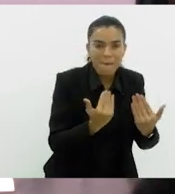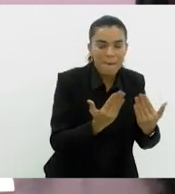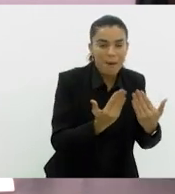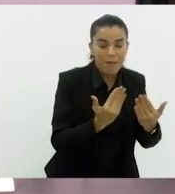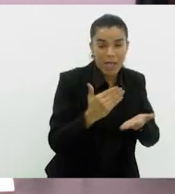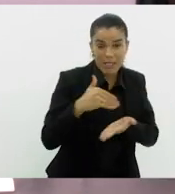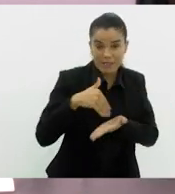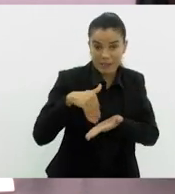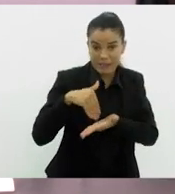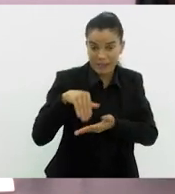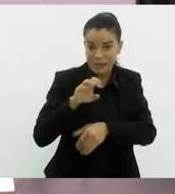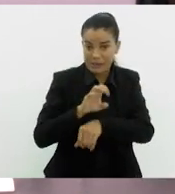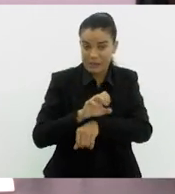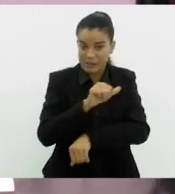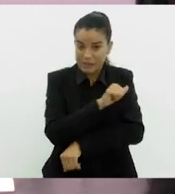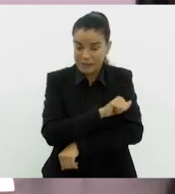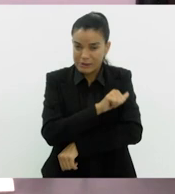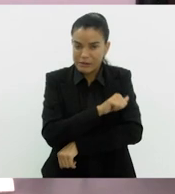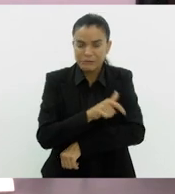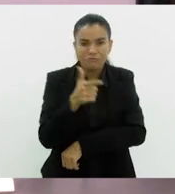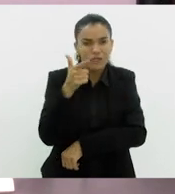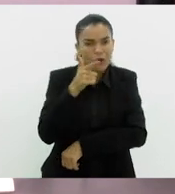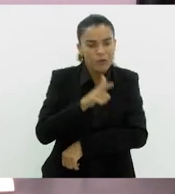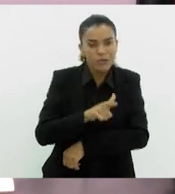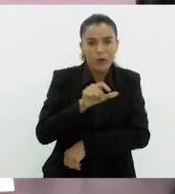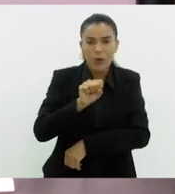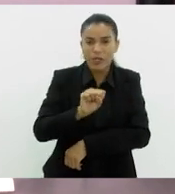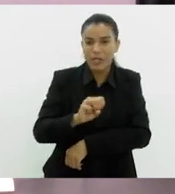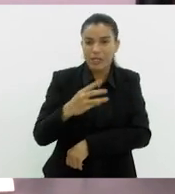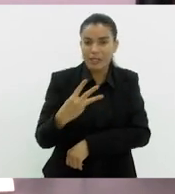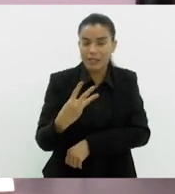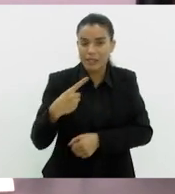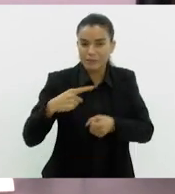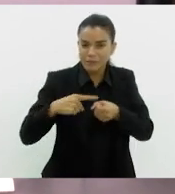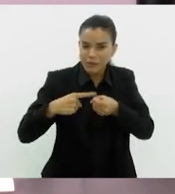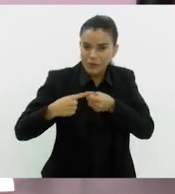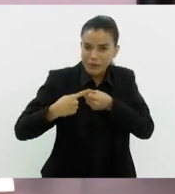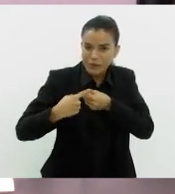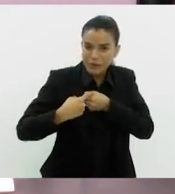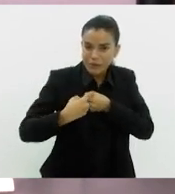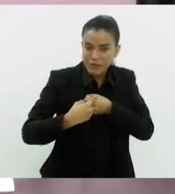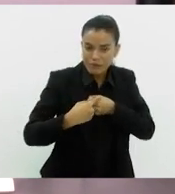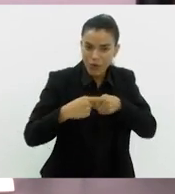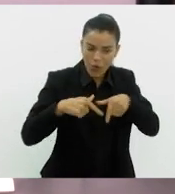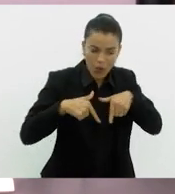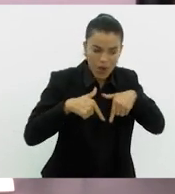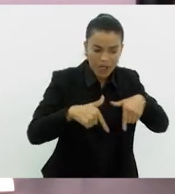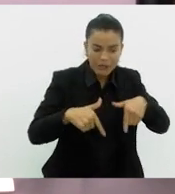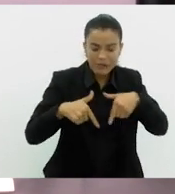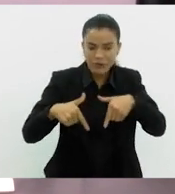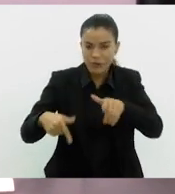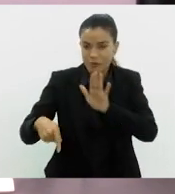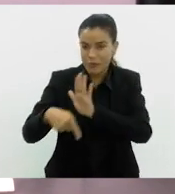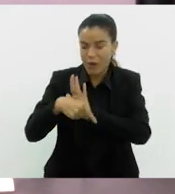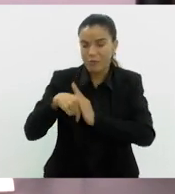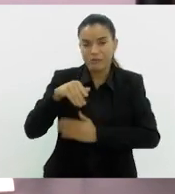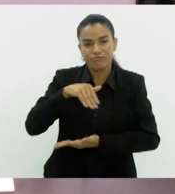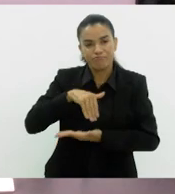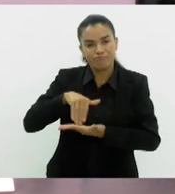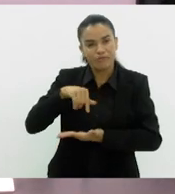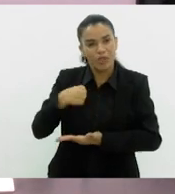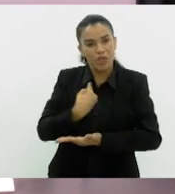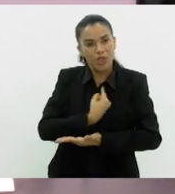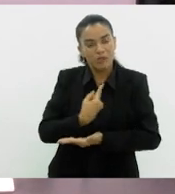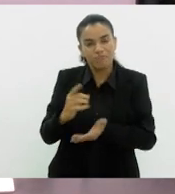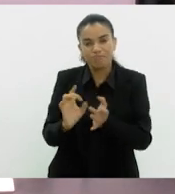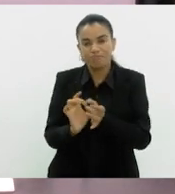Secretaria de Estado da Mulher já alcançou 83 municípios desse Estado com ações da Secretaria e nos colocamos à disposição